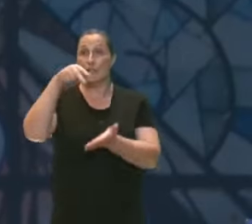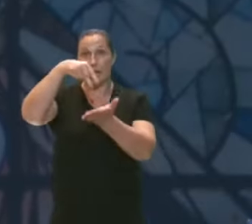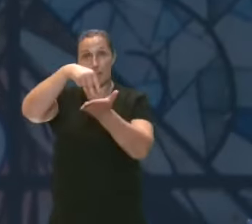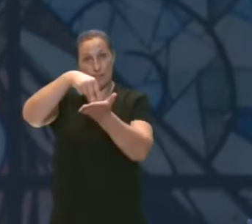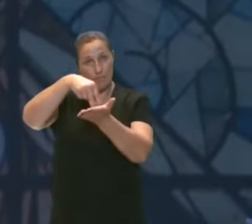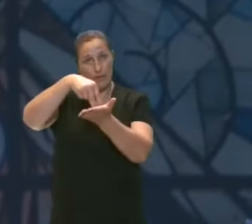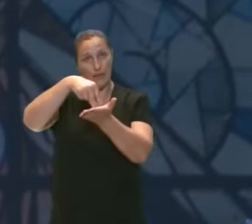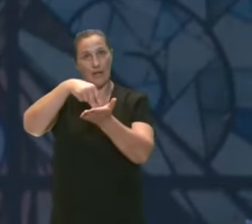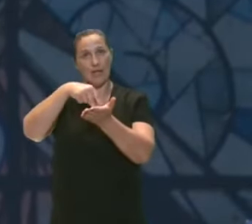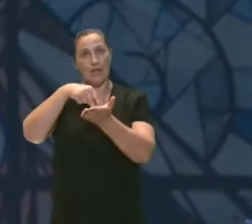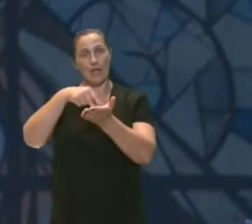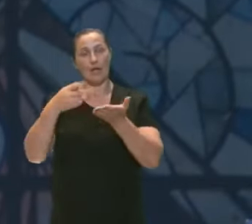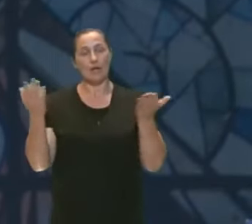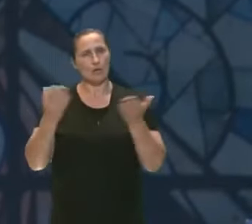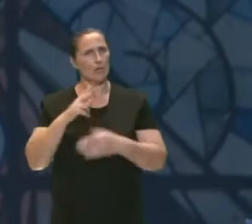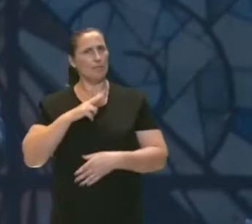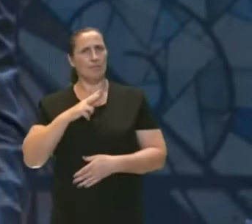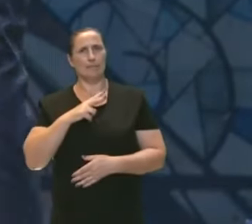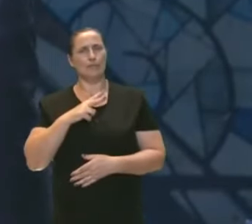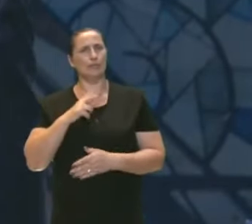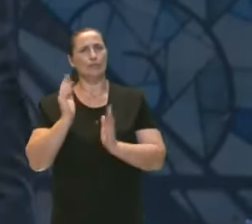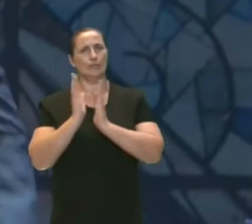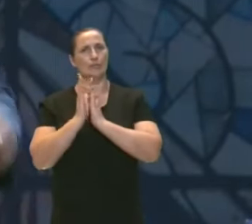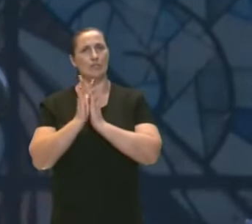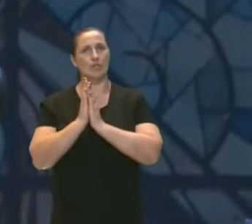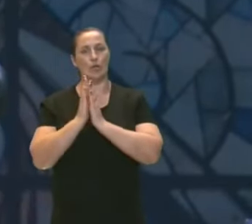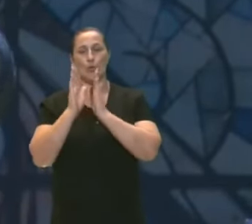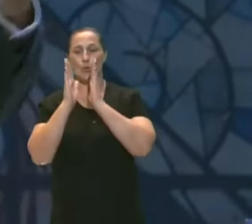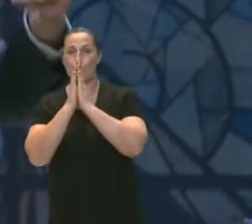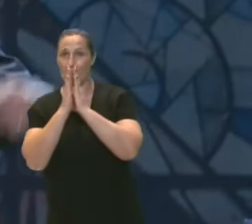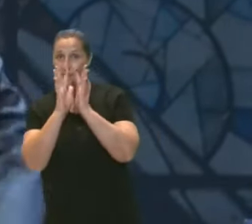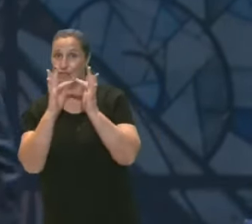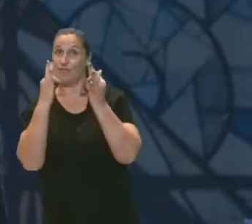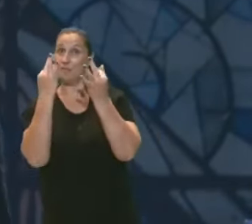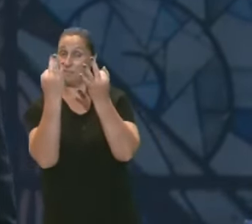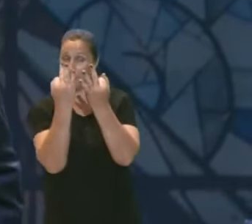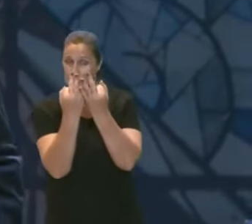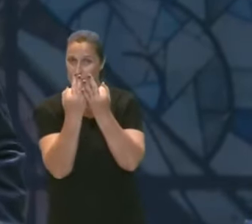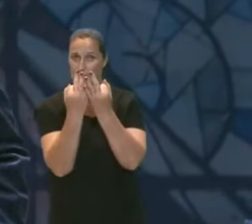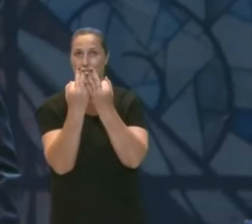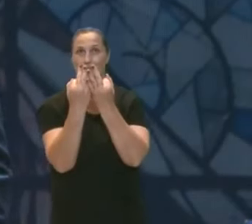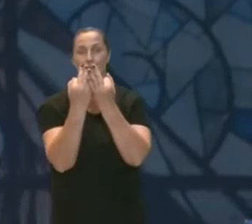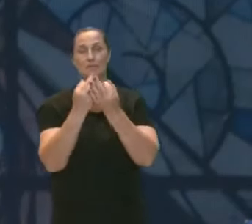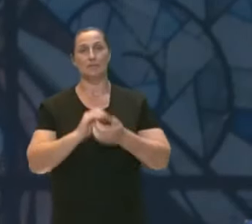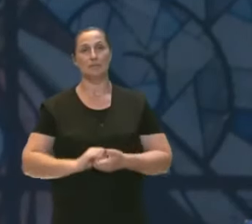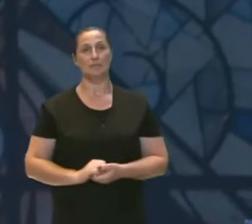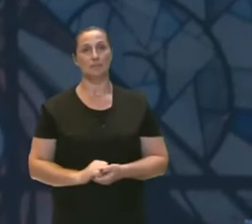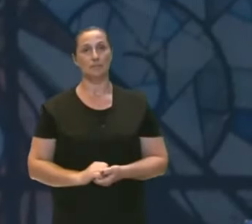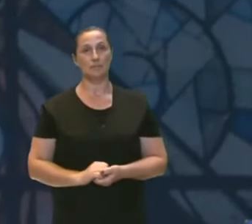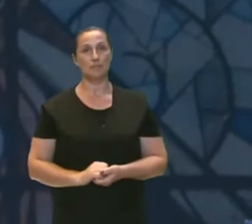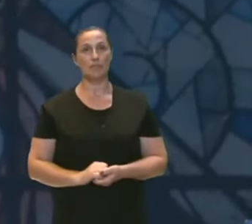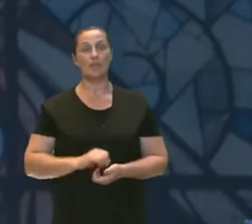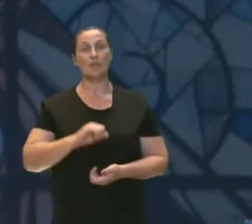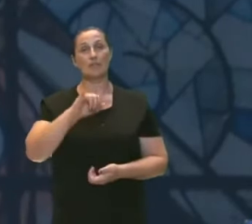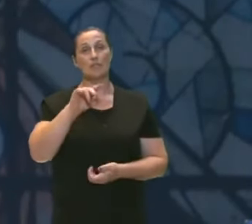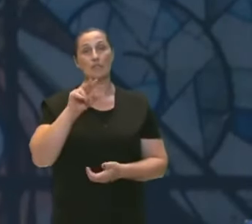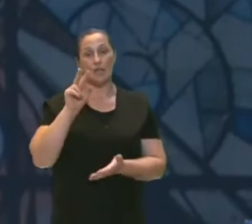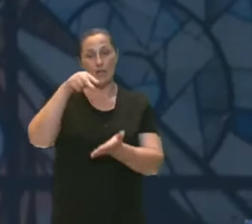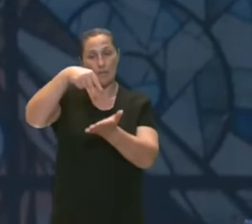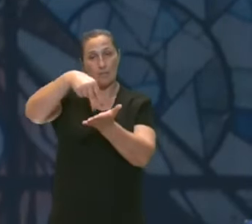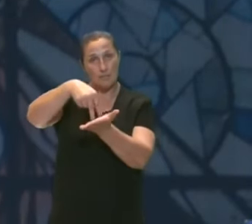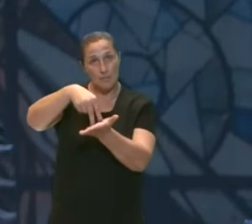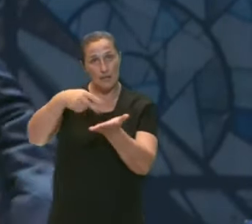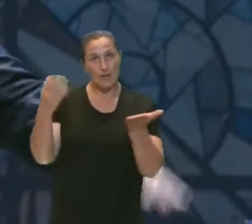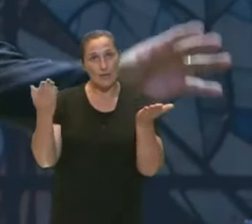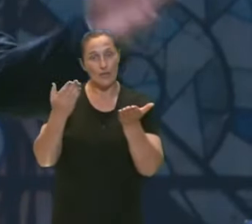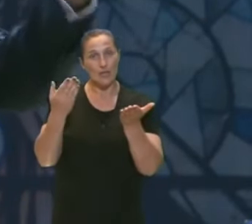fecha também. A gente vai orar pelos nossos lares, você aproveita para orar pela tua família também. E se você está de pé,